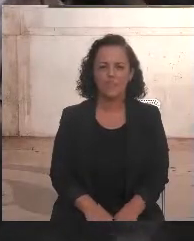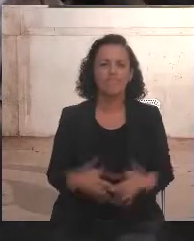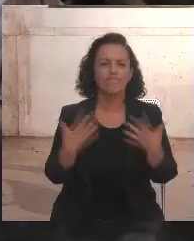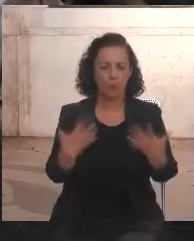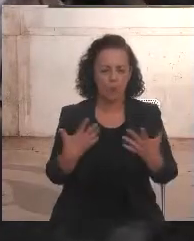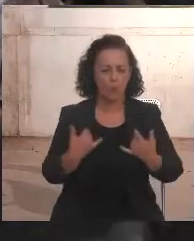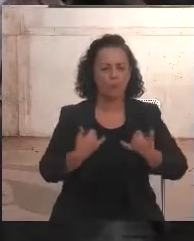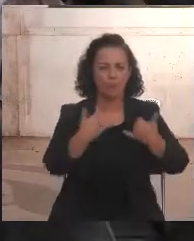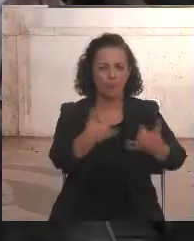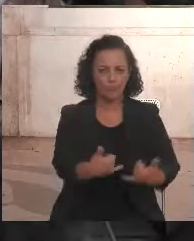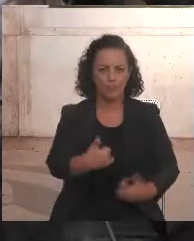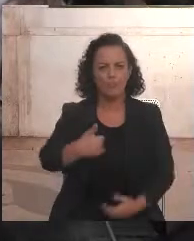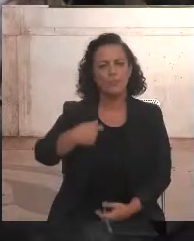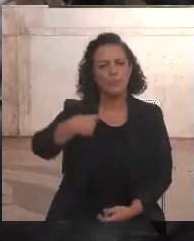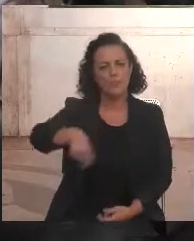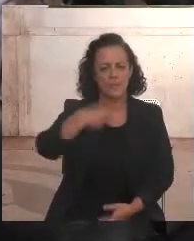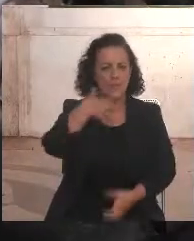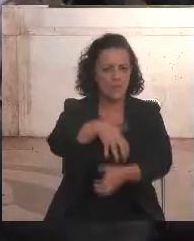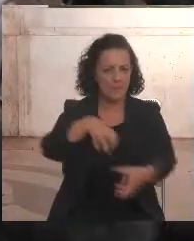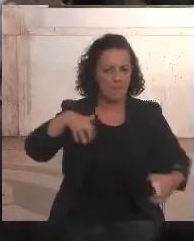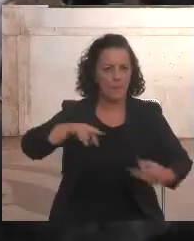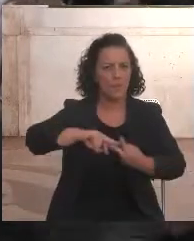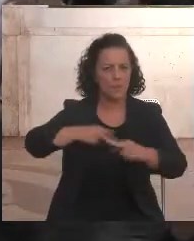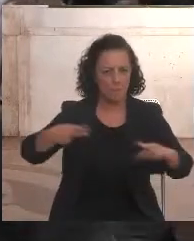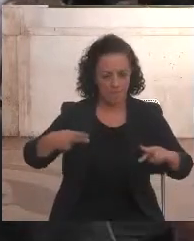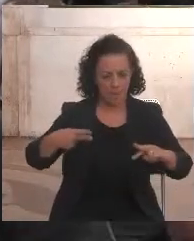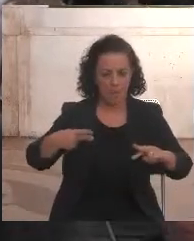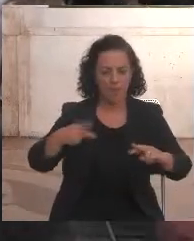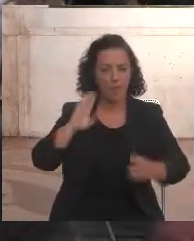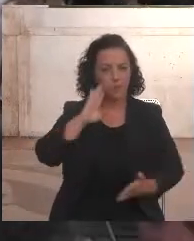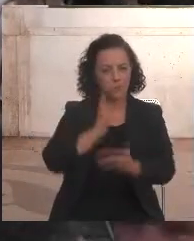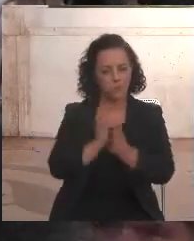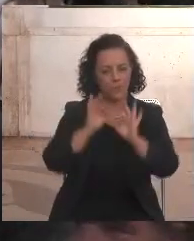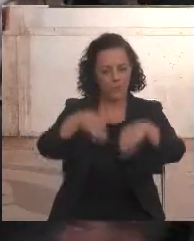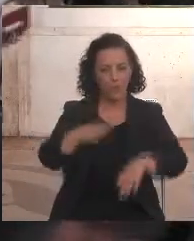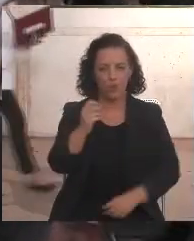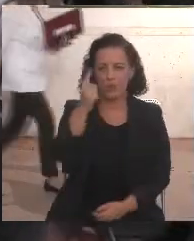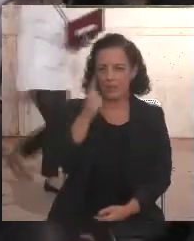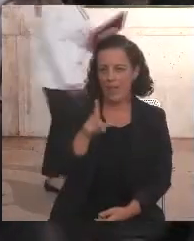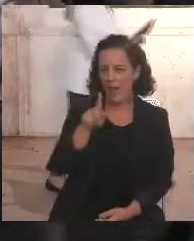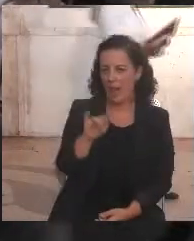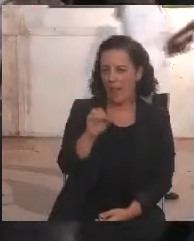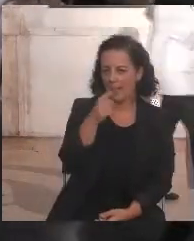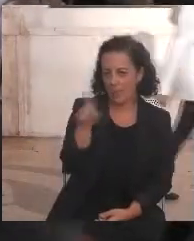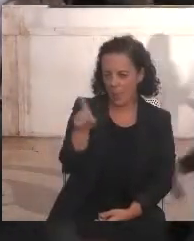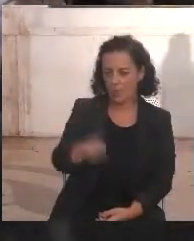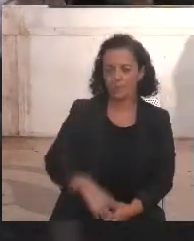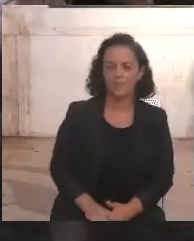Vai usar da palavra o Presidente da Assembleia Municipal Cessante, José Leitão.